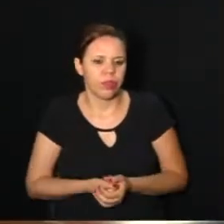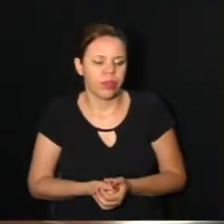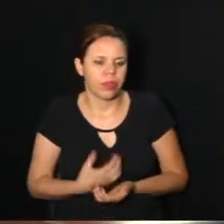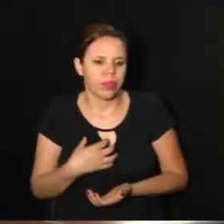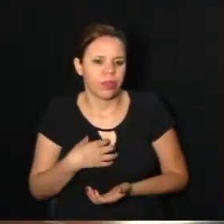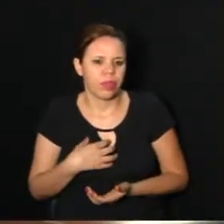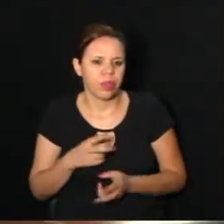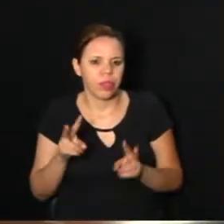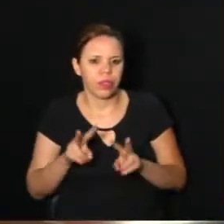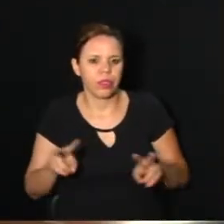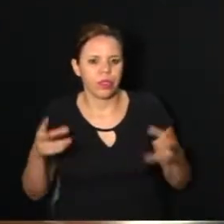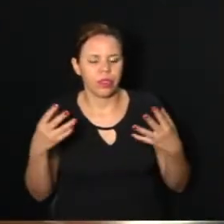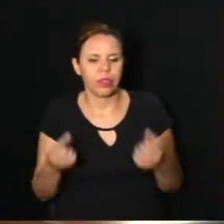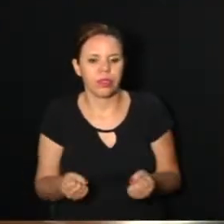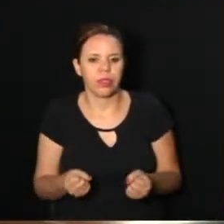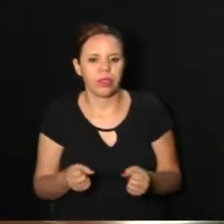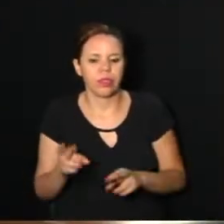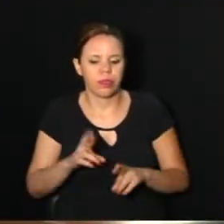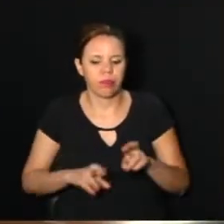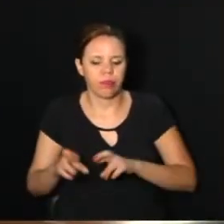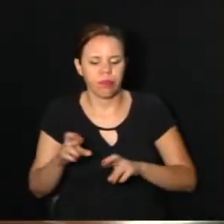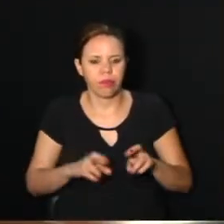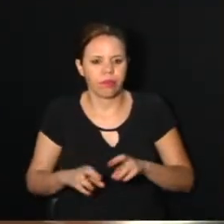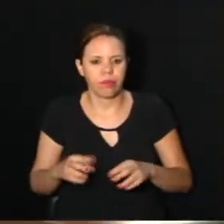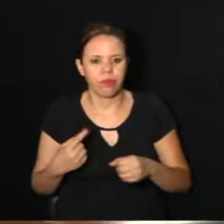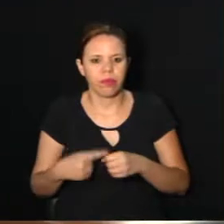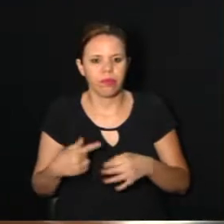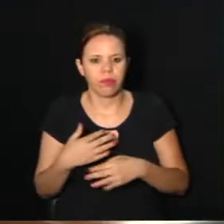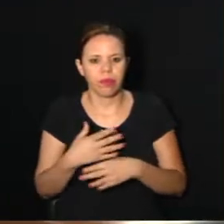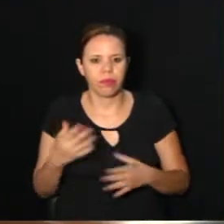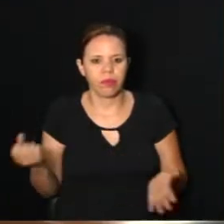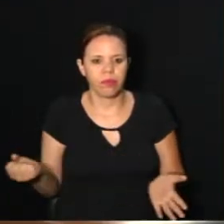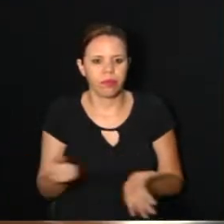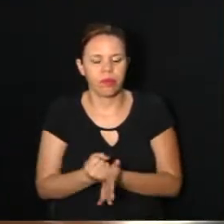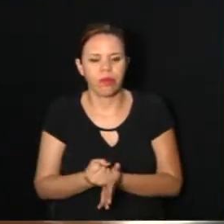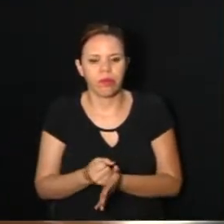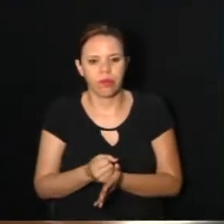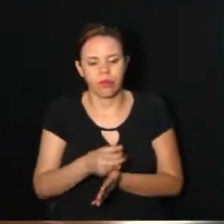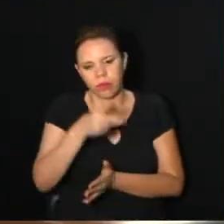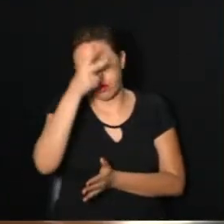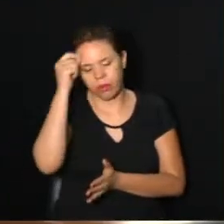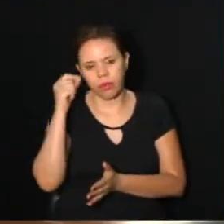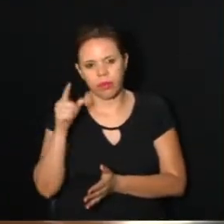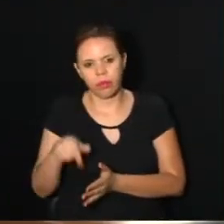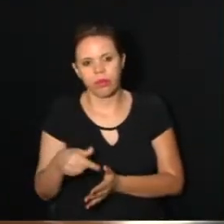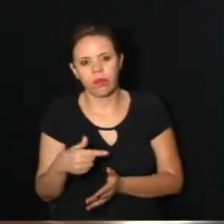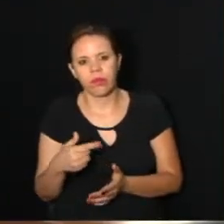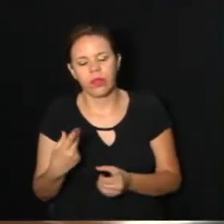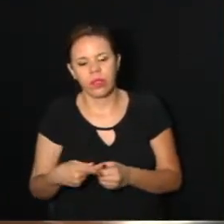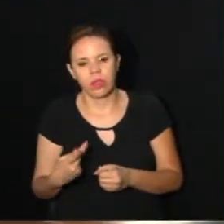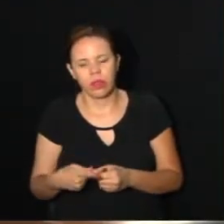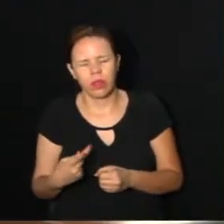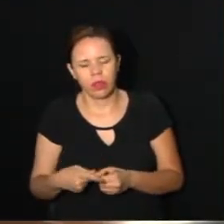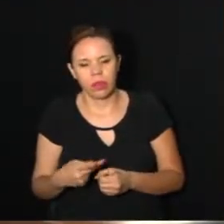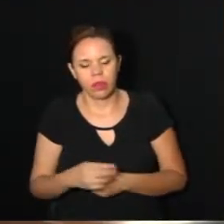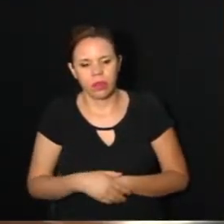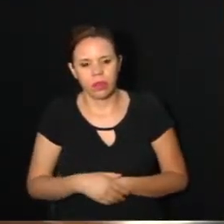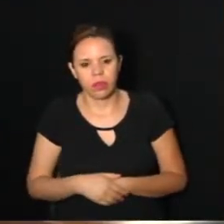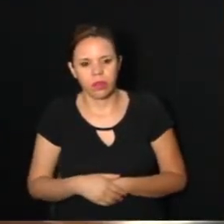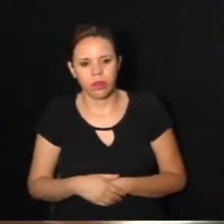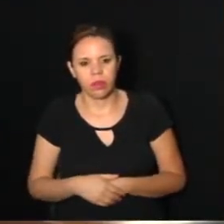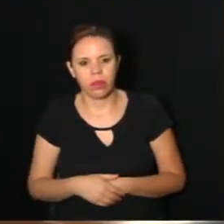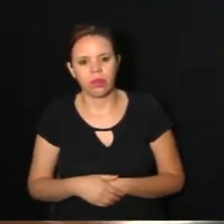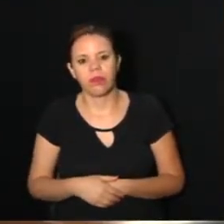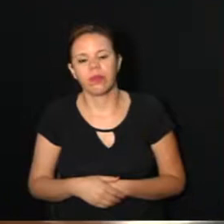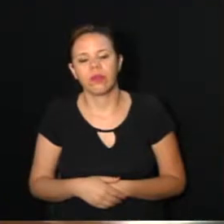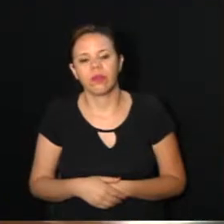de viabilizar uma inspeção municipal, um registro municipal para esses tipos de produtos, né, que são produzidos lá.